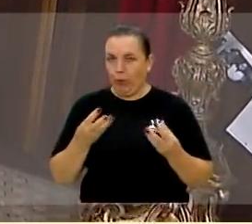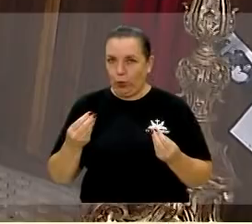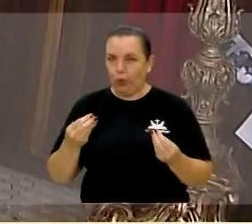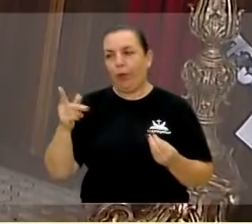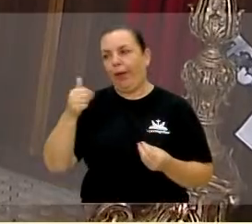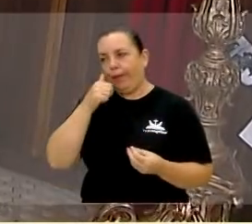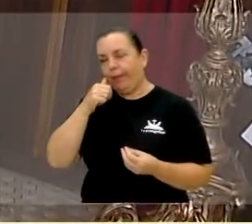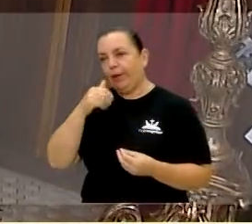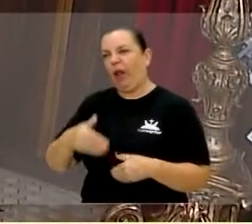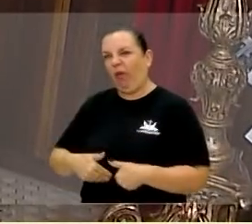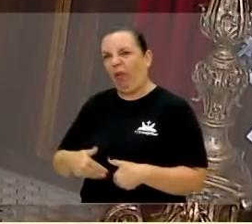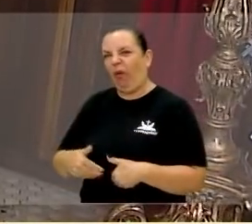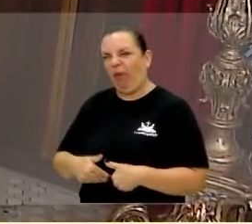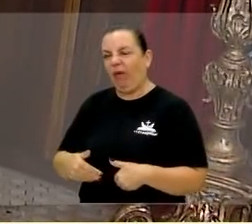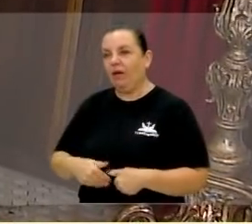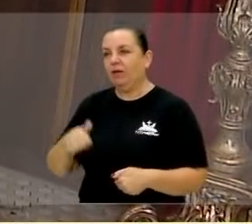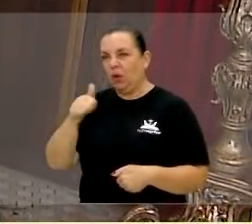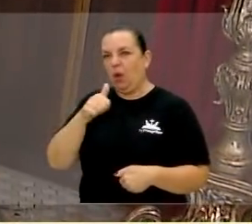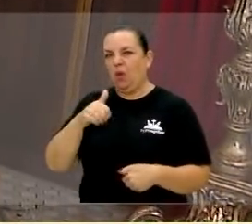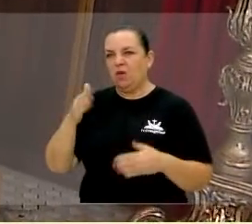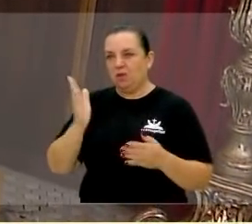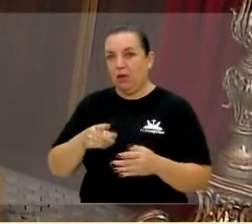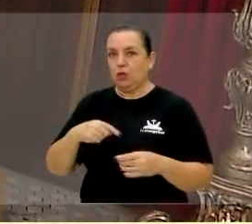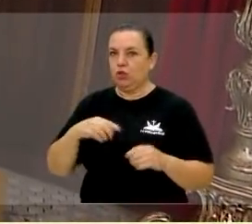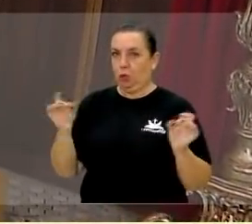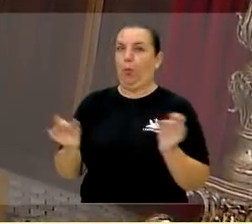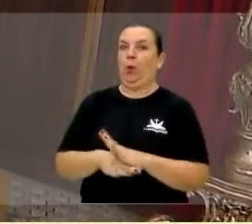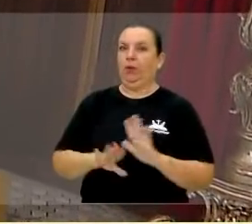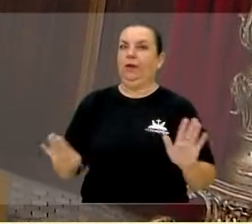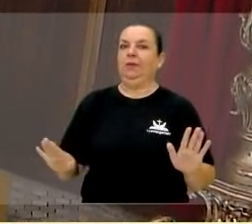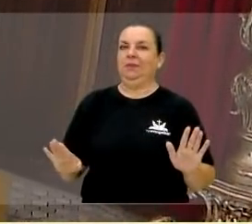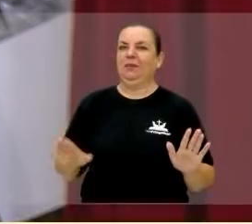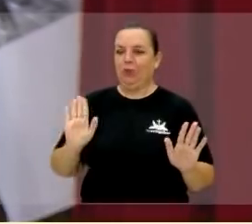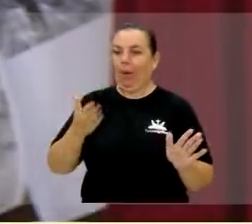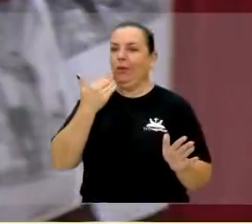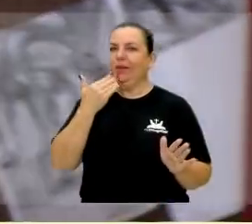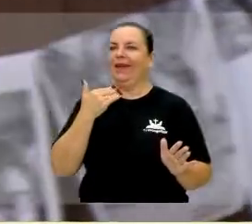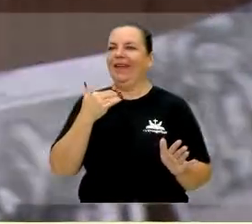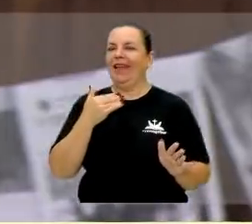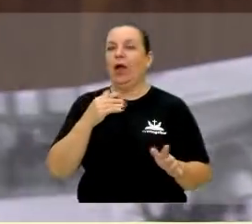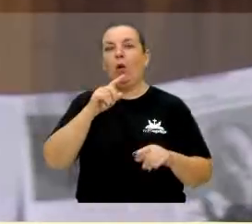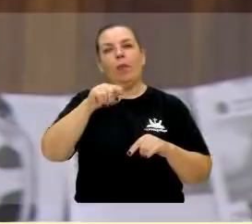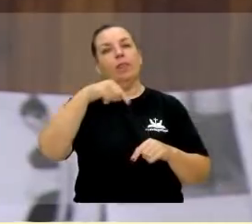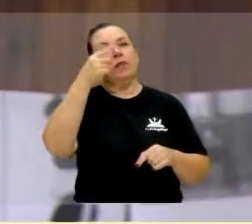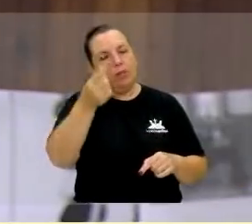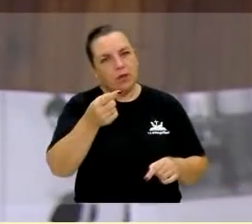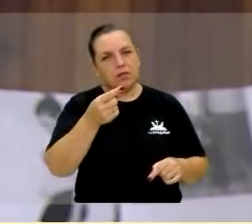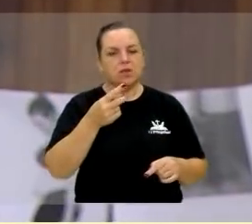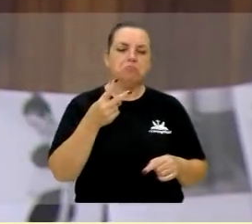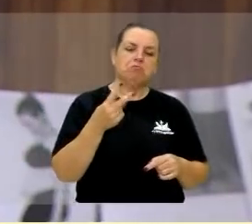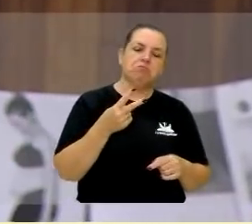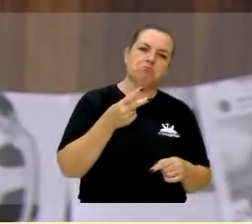senhora: 11h30, padre, eu já estou pronta. Ou depois.